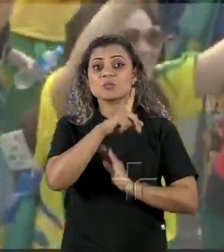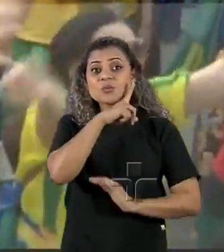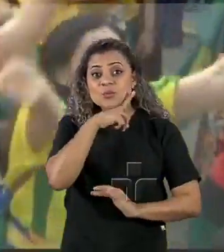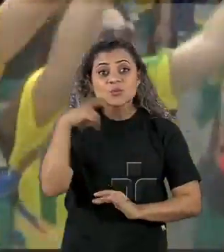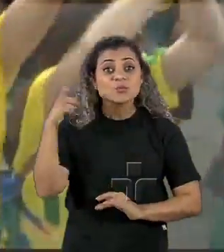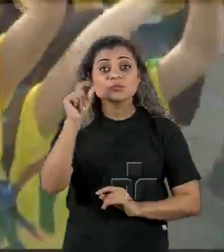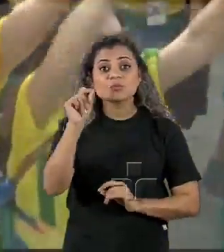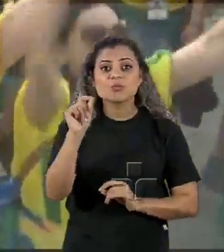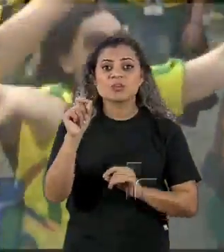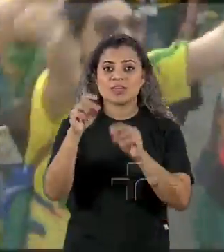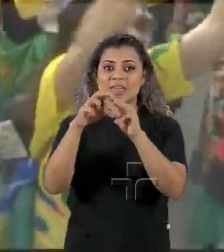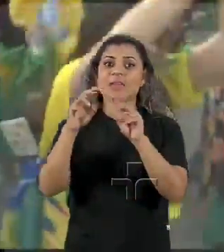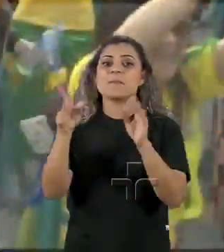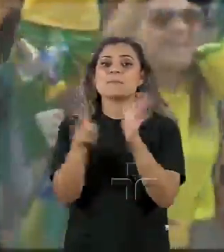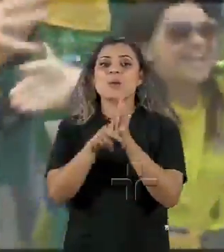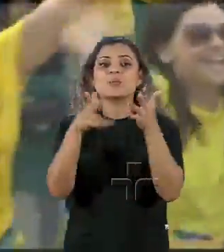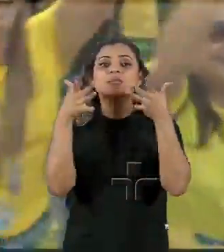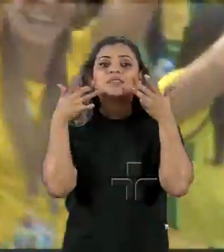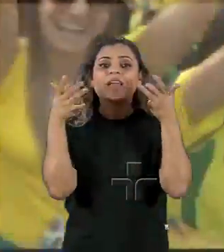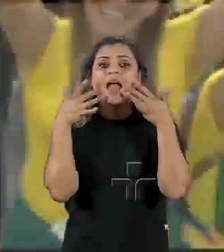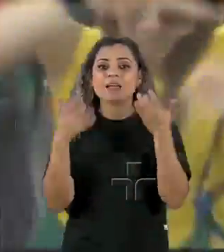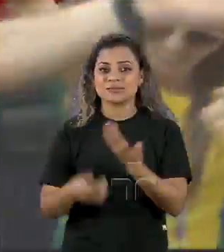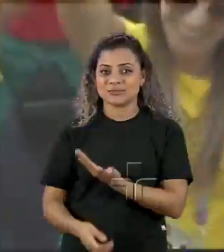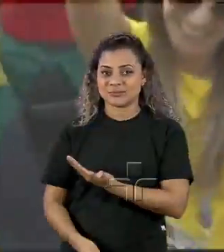Teatro Bolshoi.